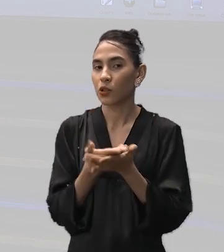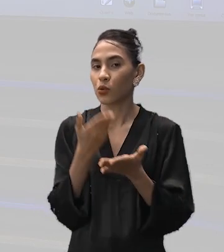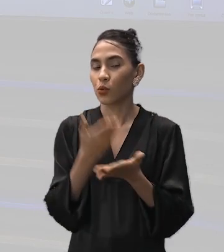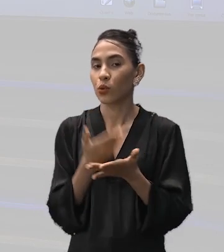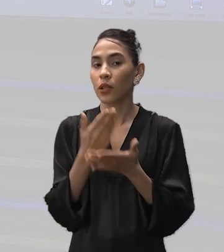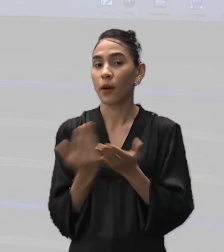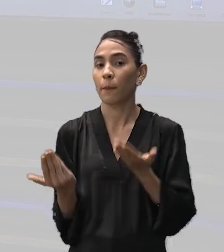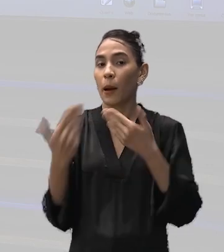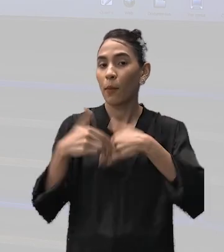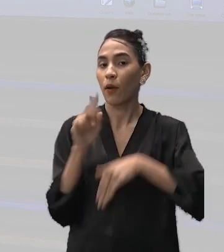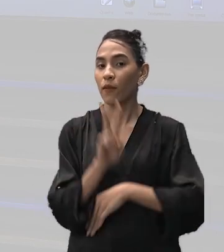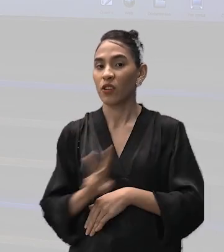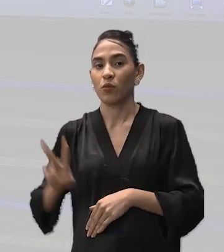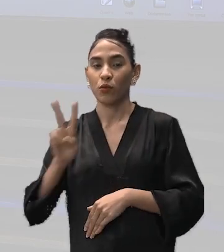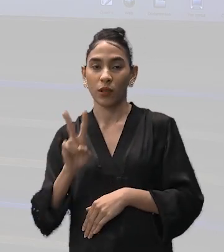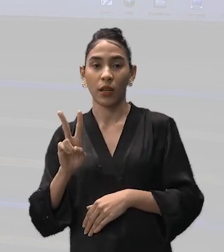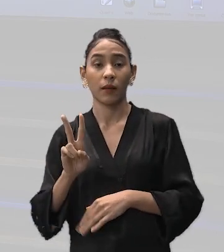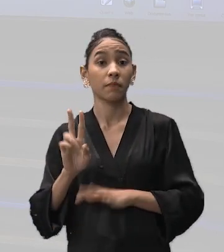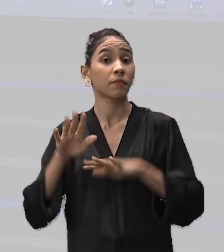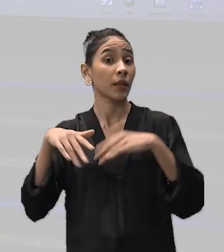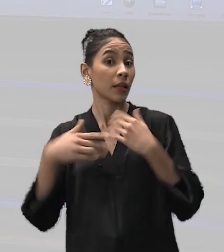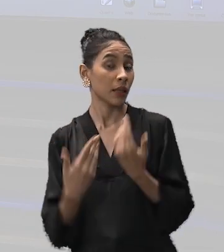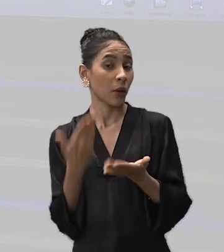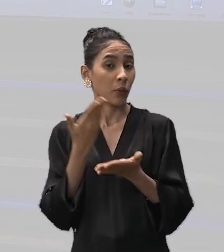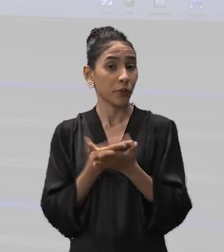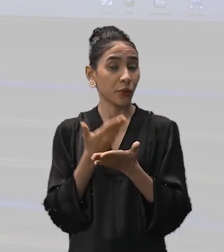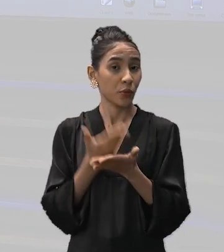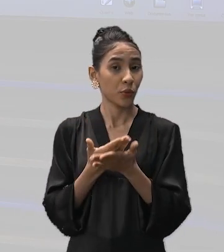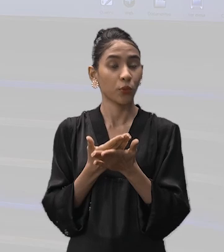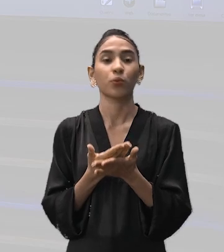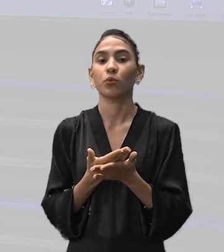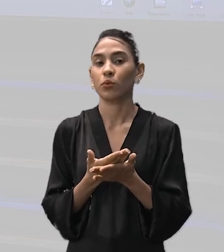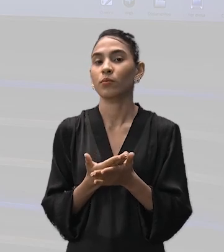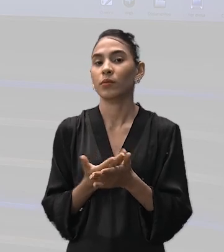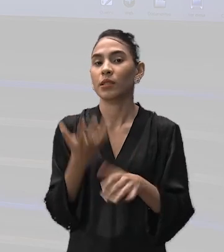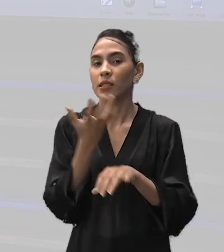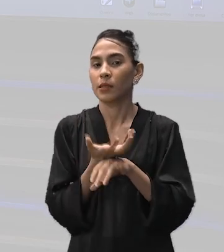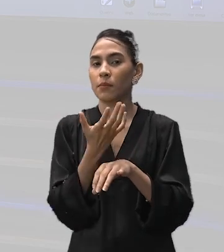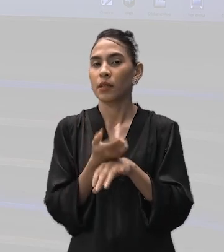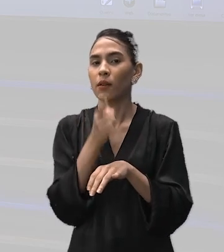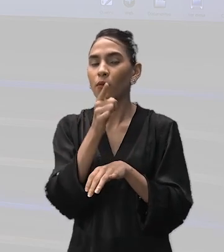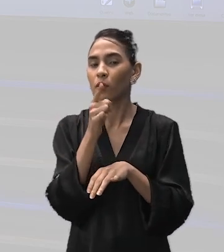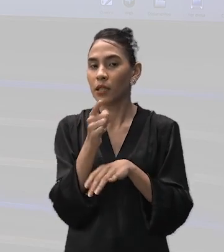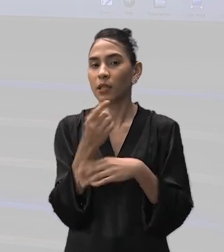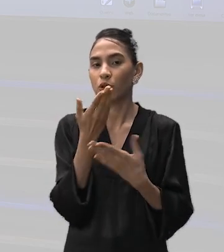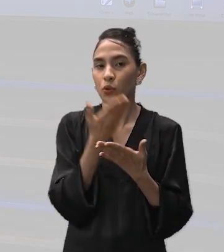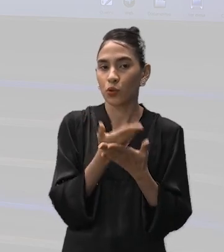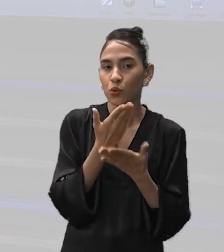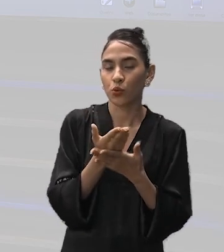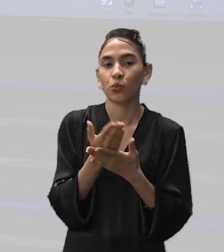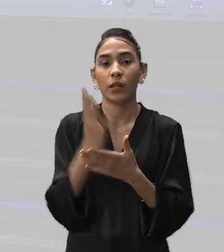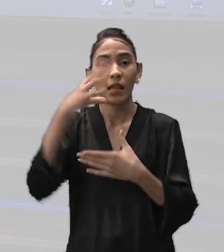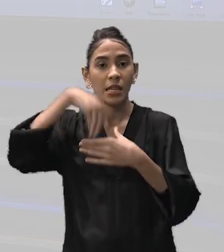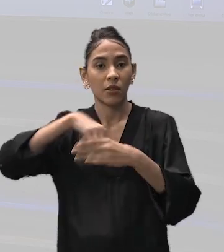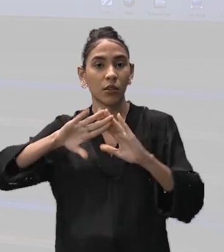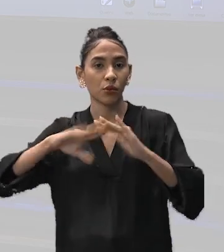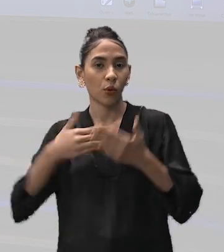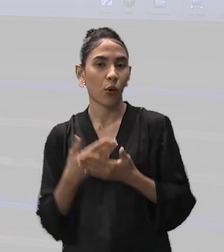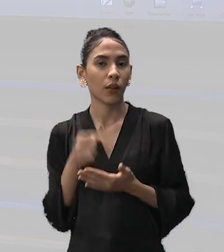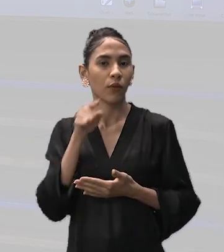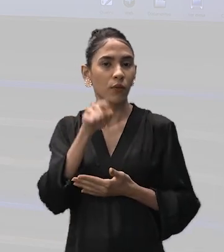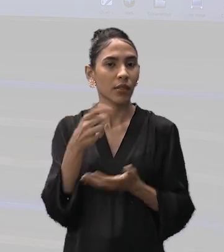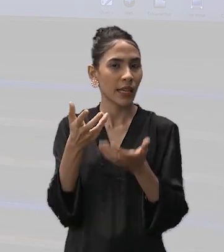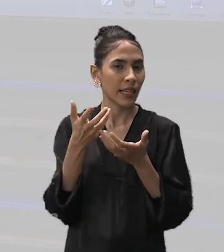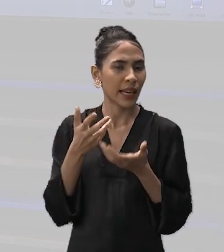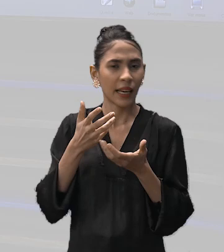de vestibular. E aí, para esse estudo, além da matéria que você assiste, que você estuda na escola, você quer